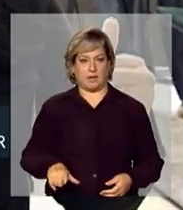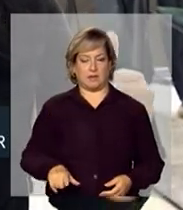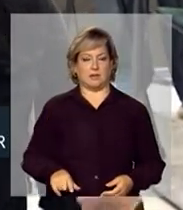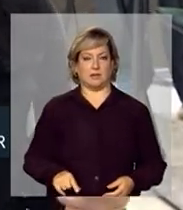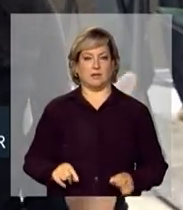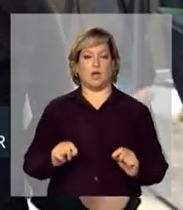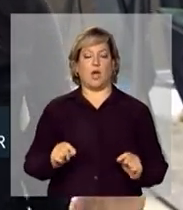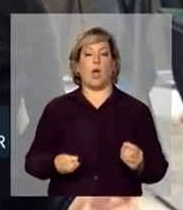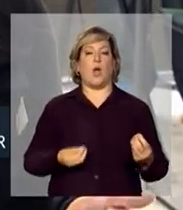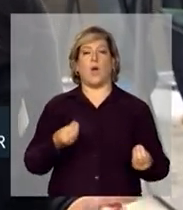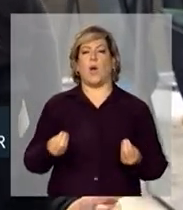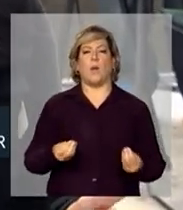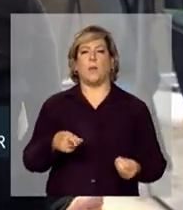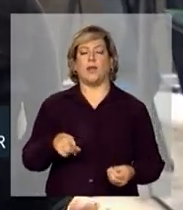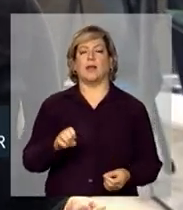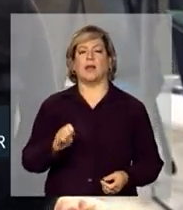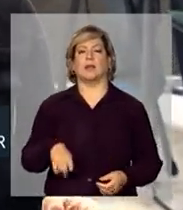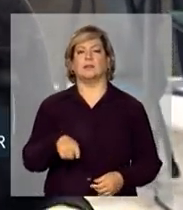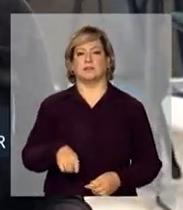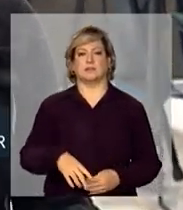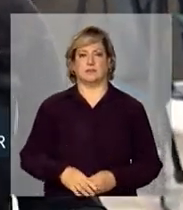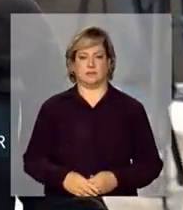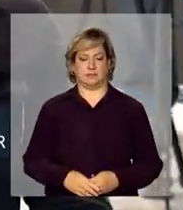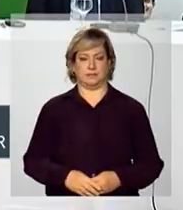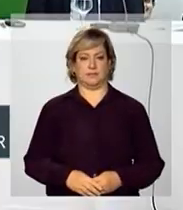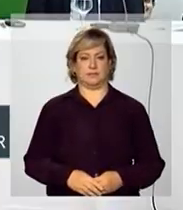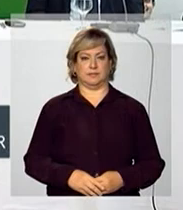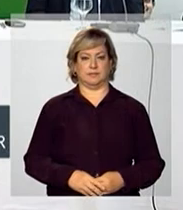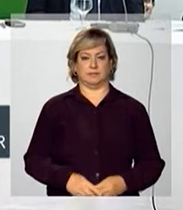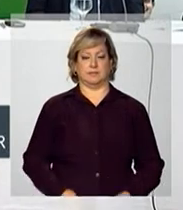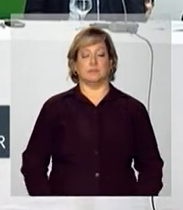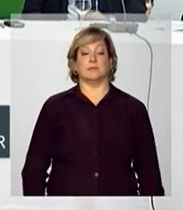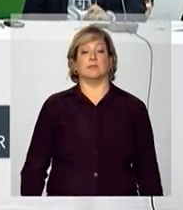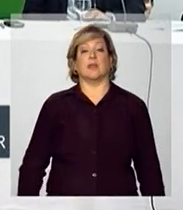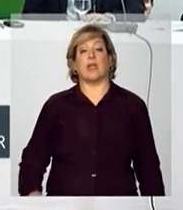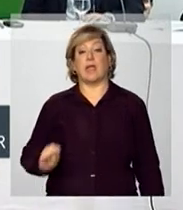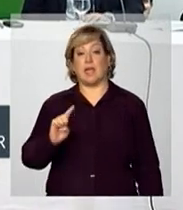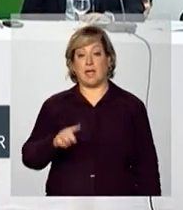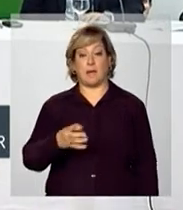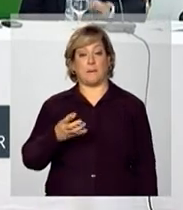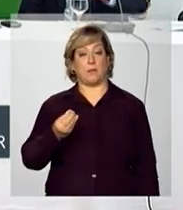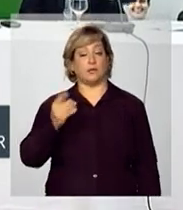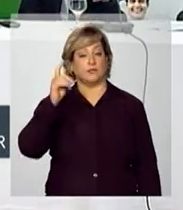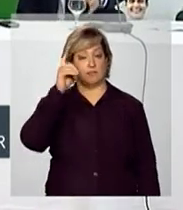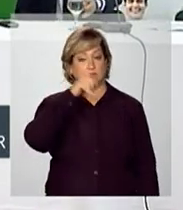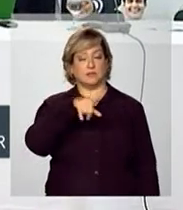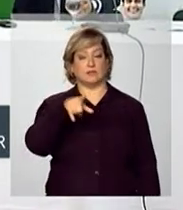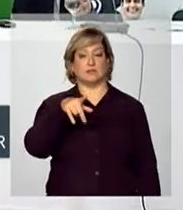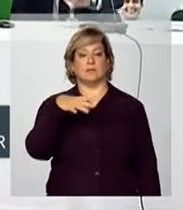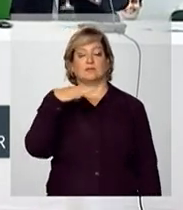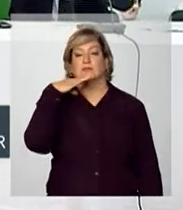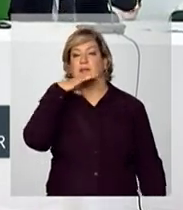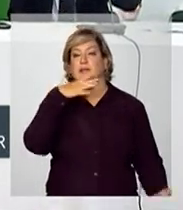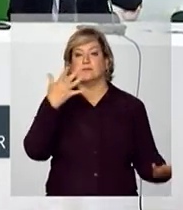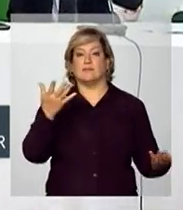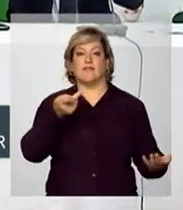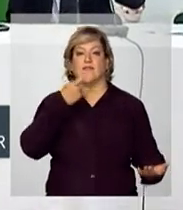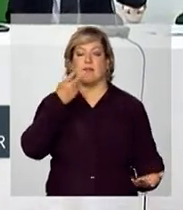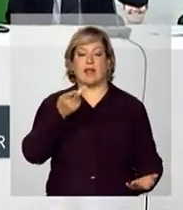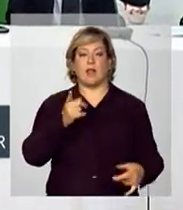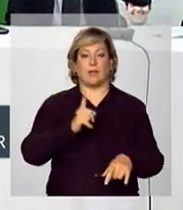na prática como isso vai se dar tá obrigado É muito difícil você mensurar um tempo